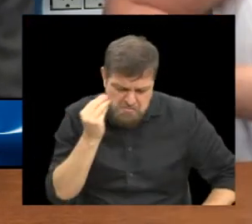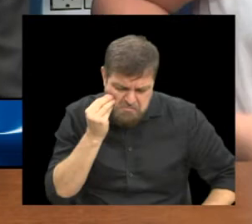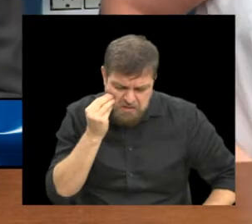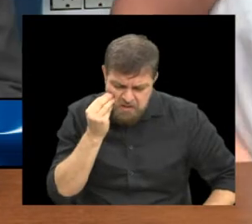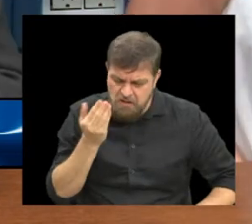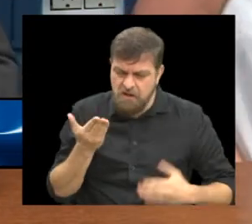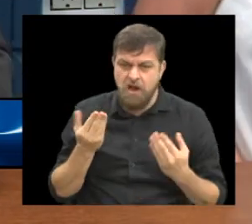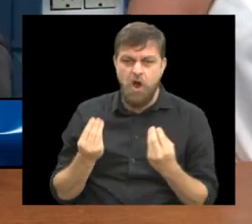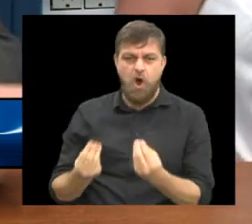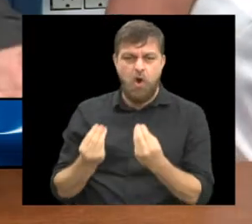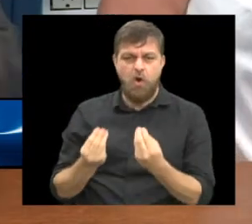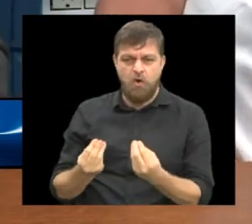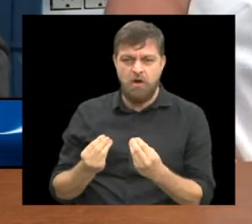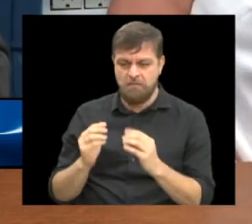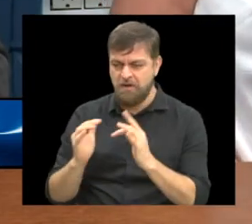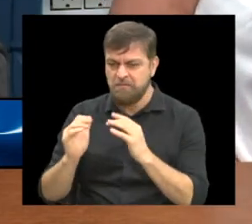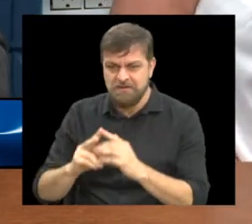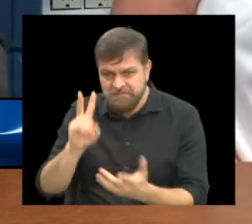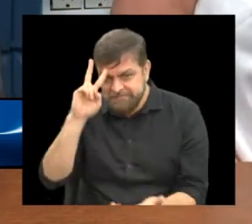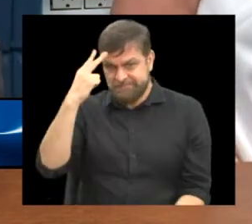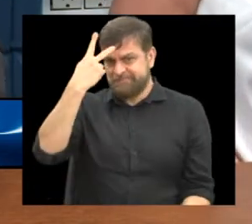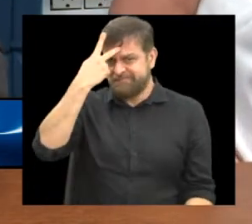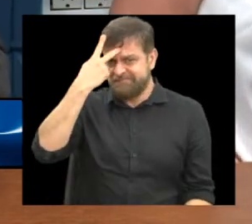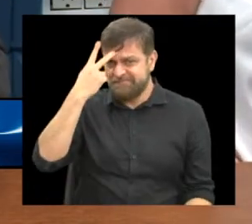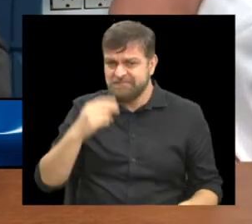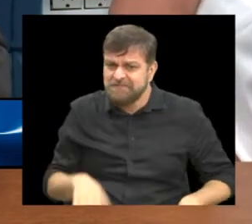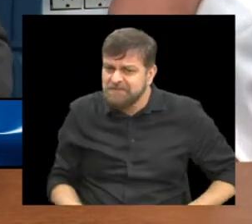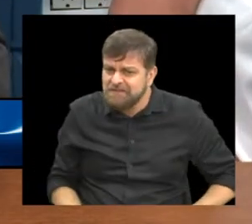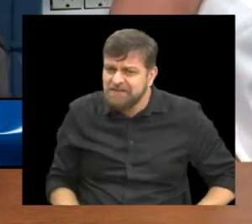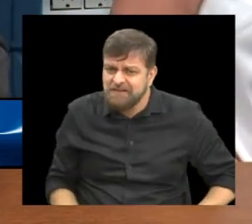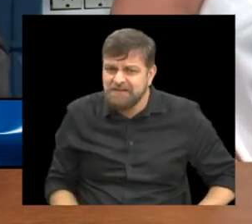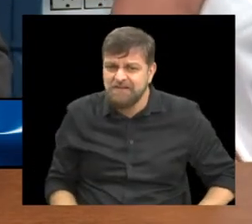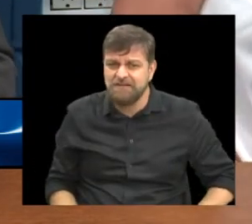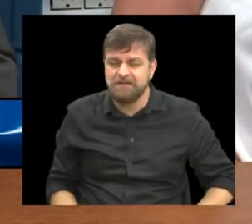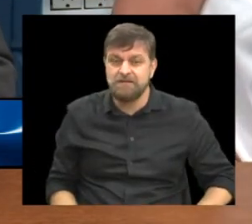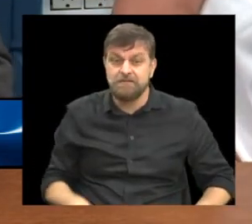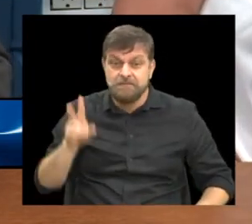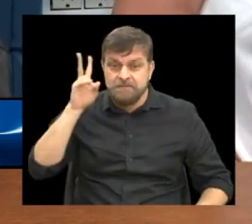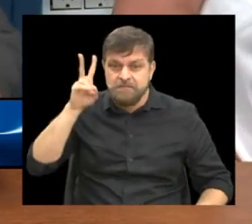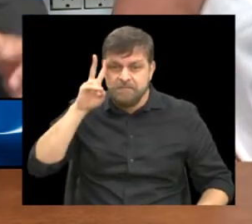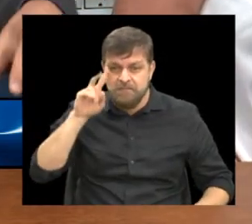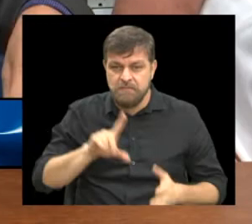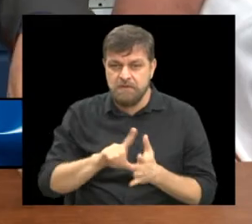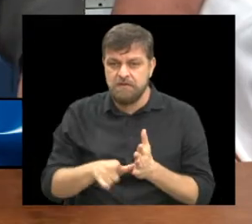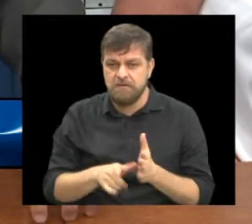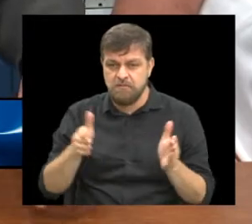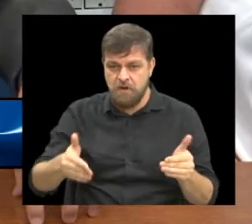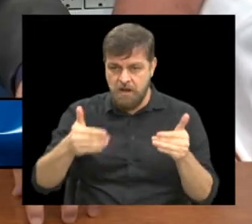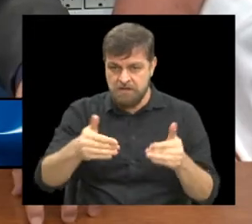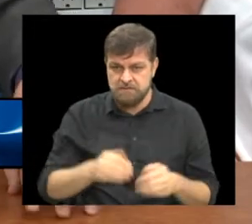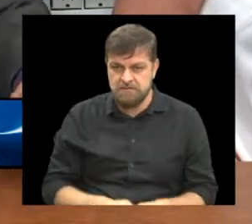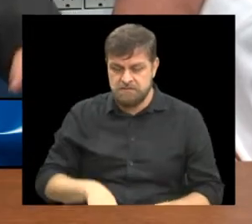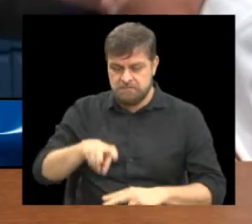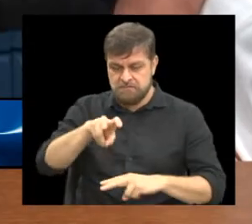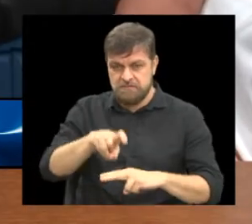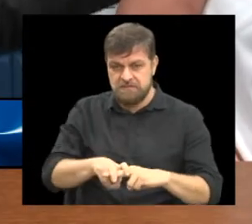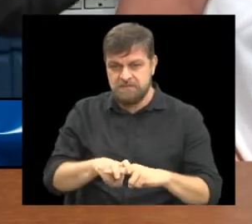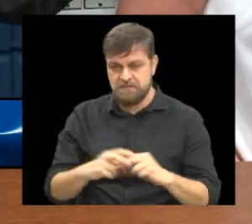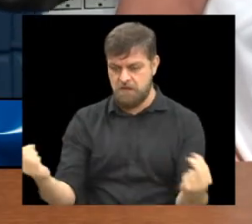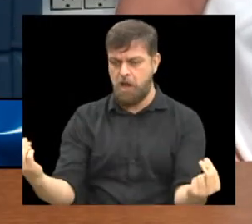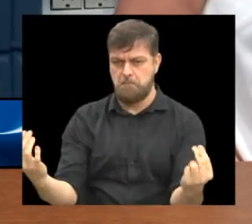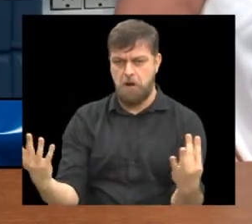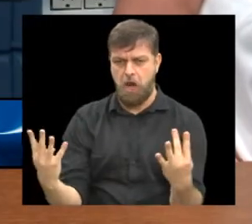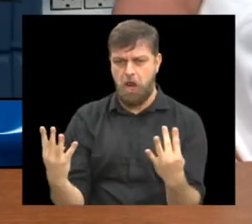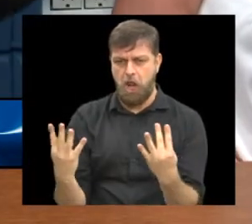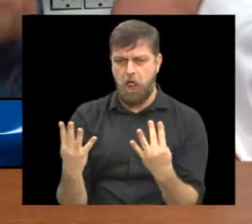vocês fizeram aqui, menina? Até fiz um questionamento um dia, né? Eu me lembro quando cheguei na sala, assim, eu venho de central, assim, veio todo mundo.